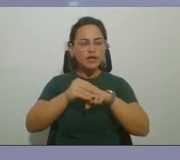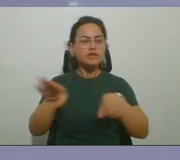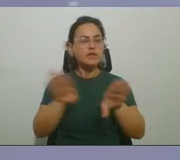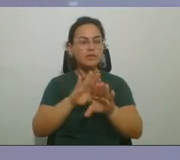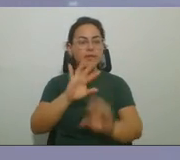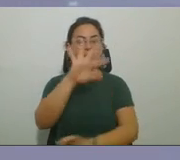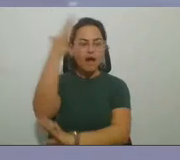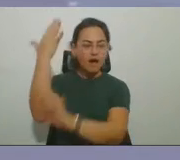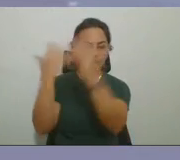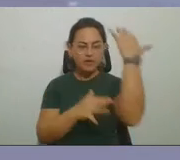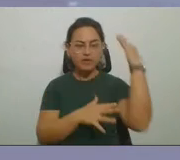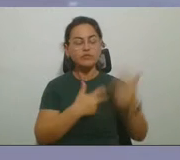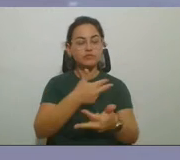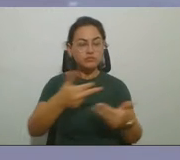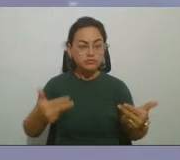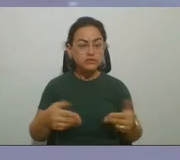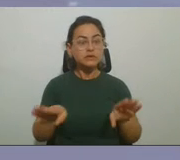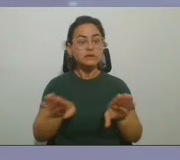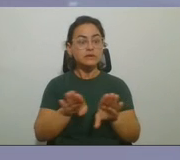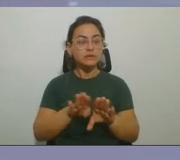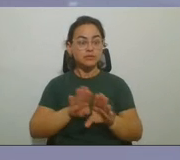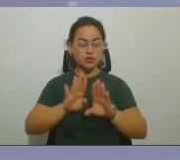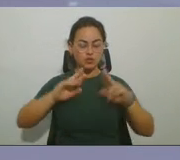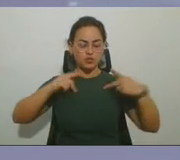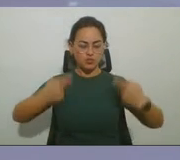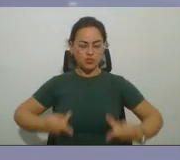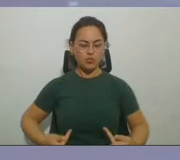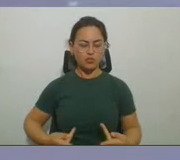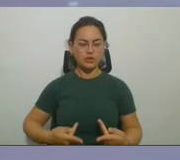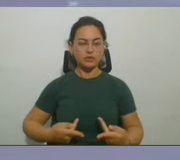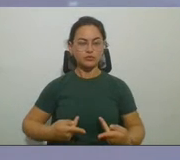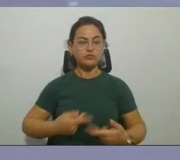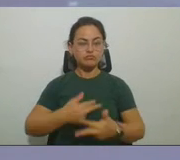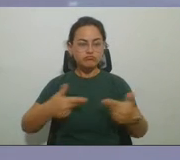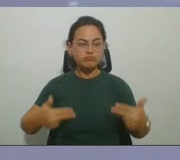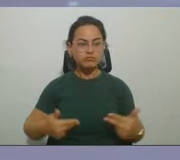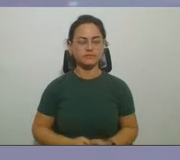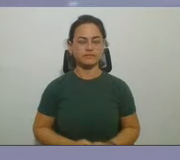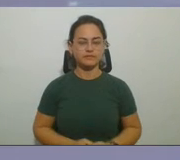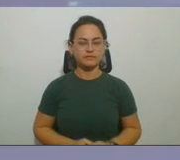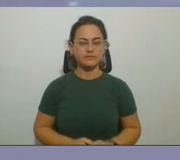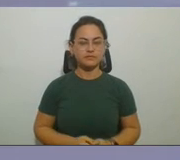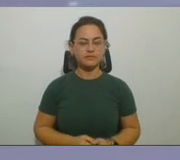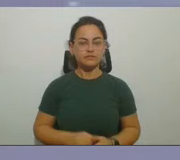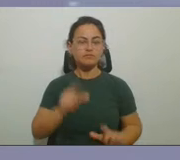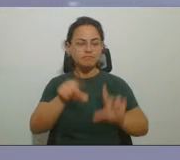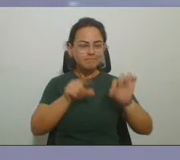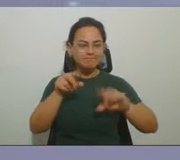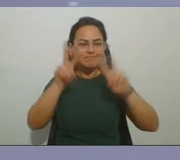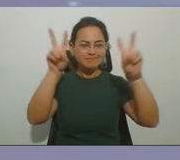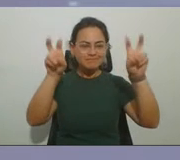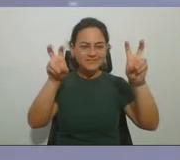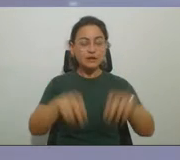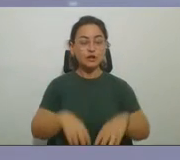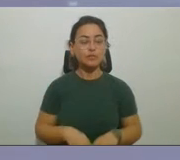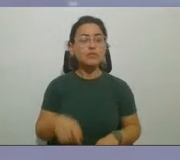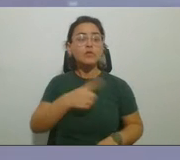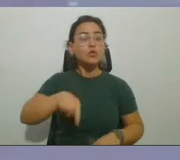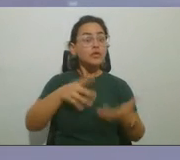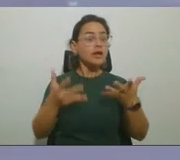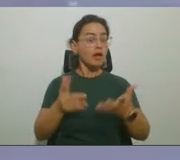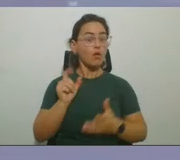humana. Diante destas escolhas, esperamos que o 4º Congresso Ibero-Americano seja